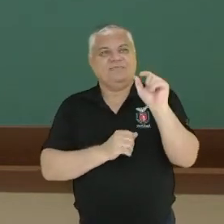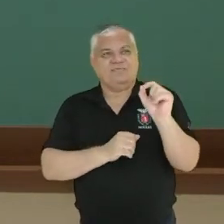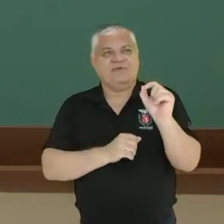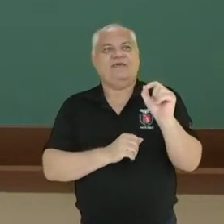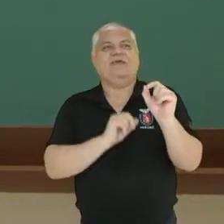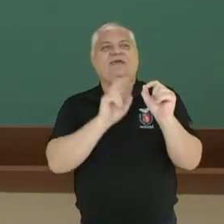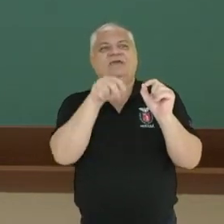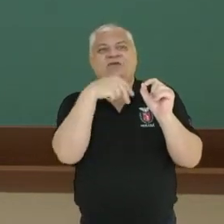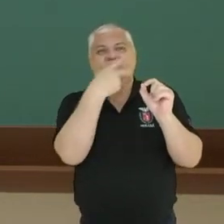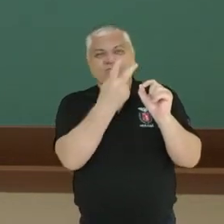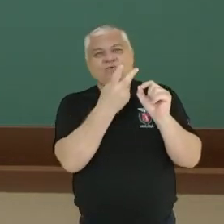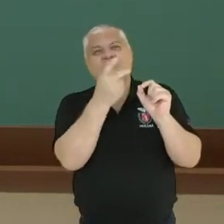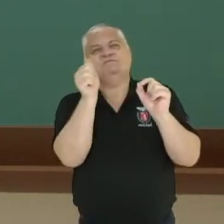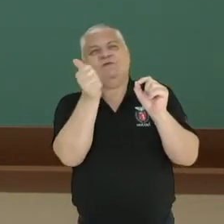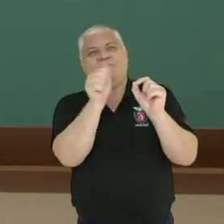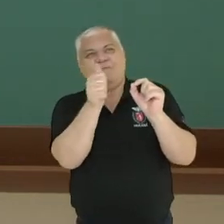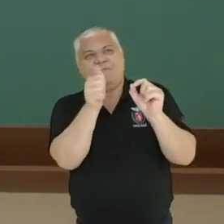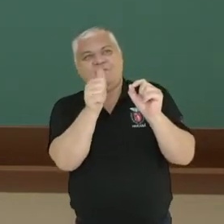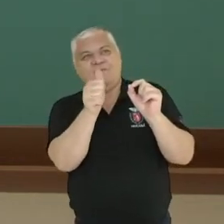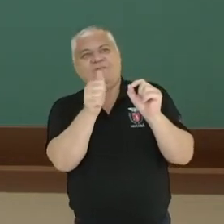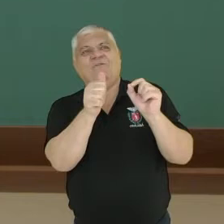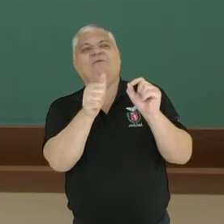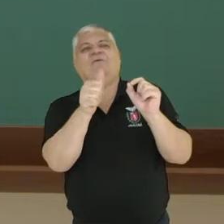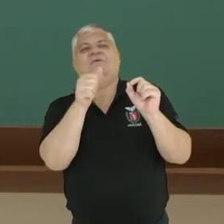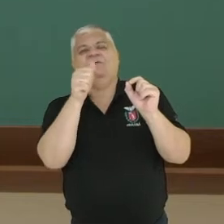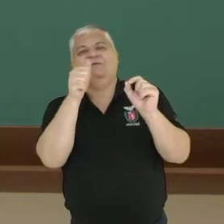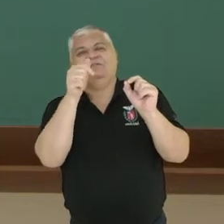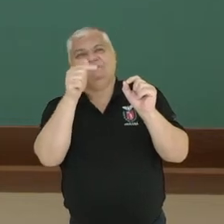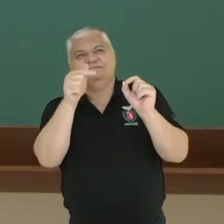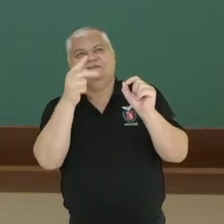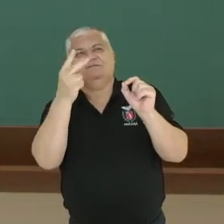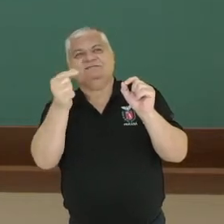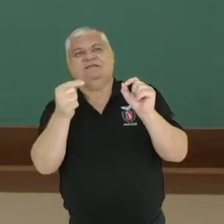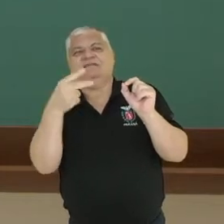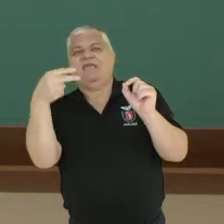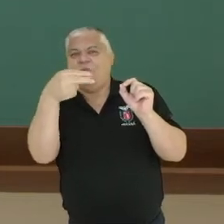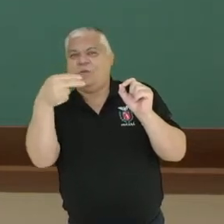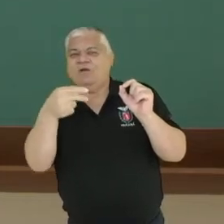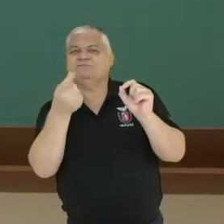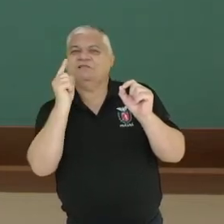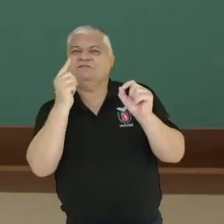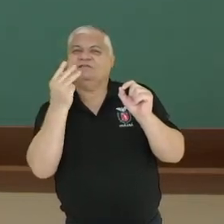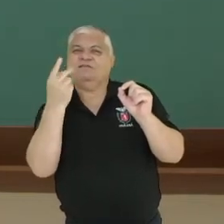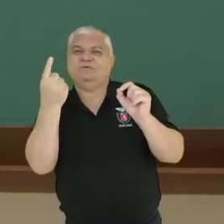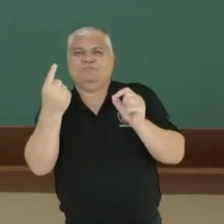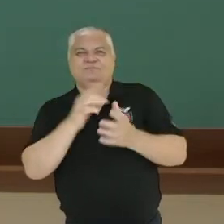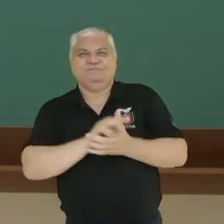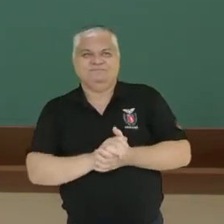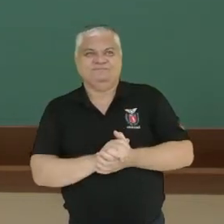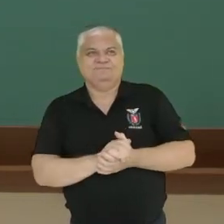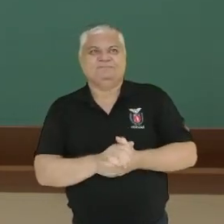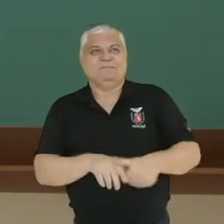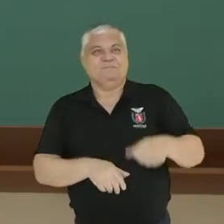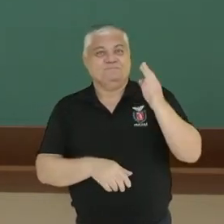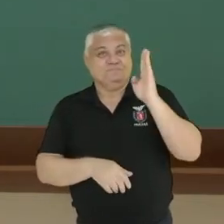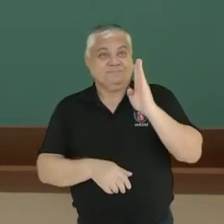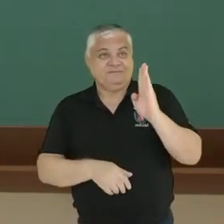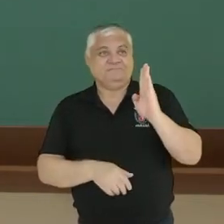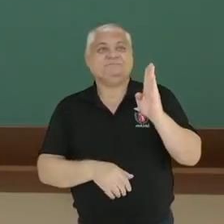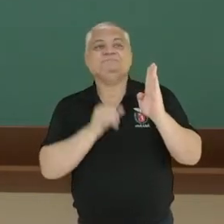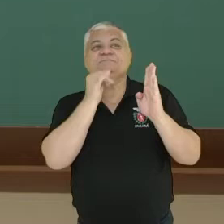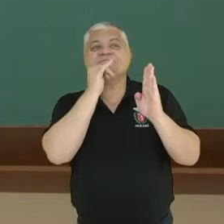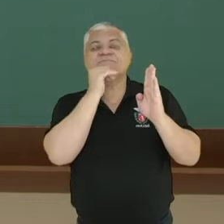maneira: 10 elevado ao valor 2,11727 é igual a 131. Letra